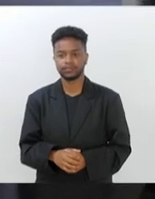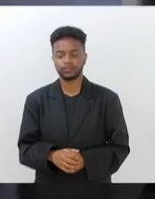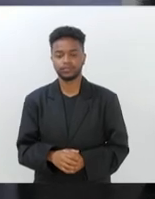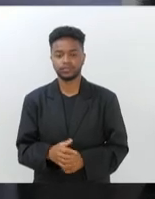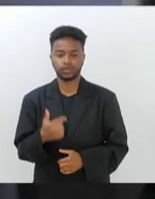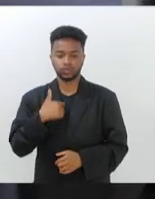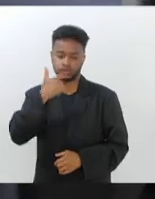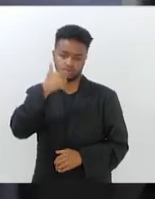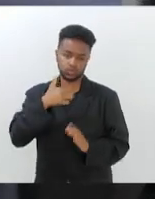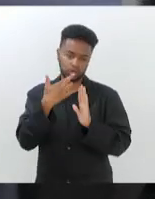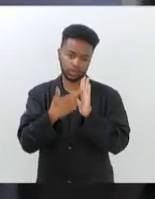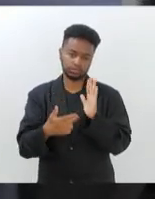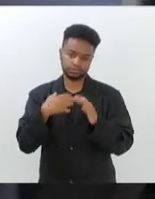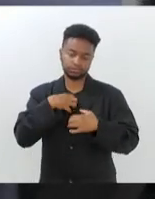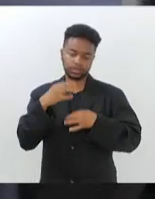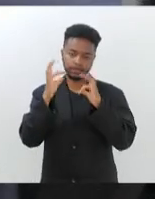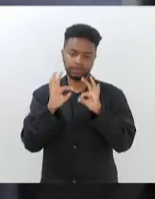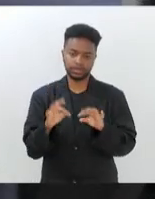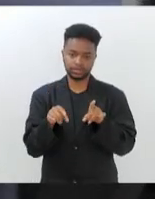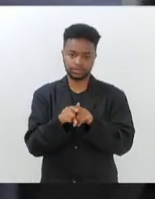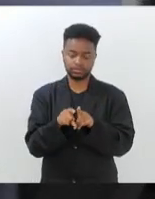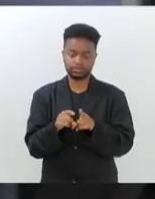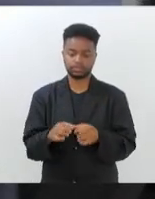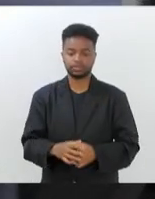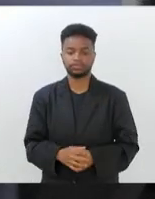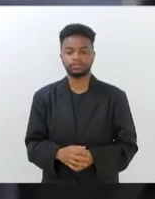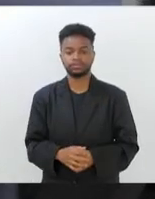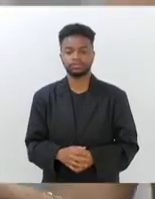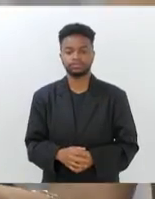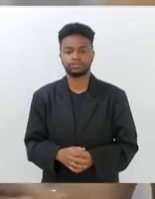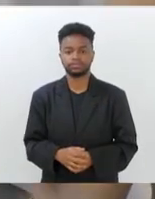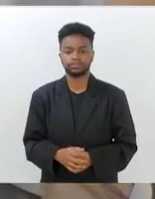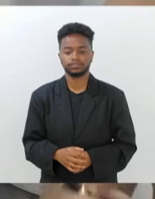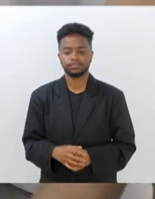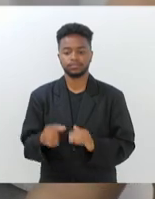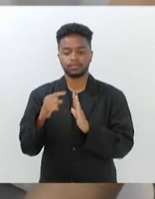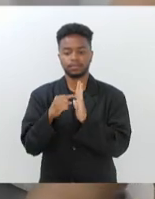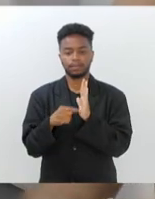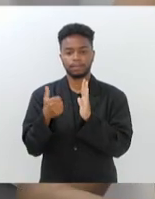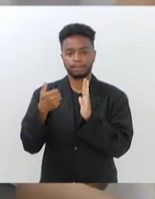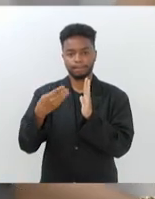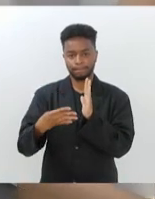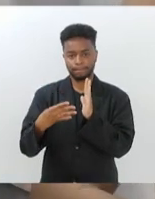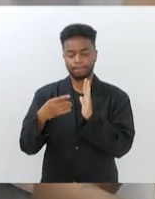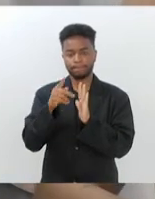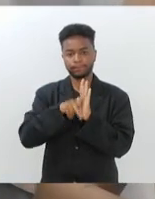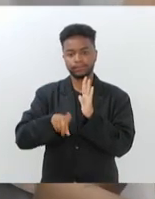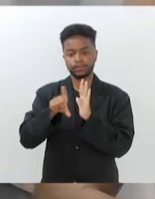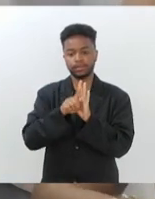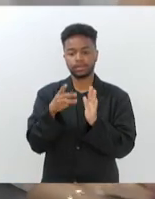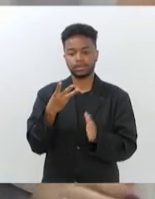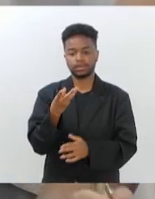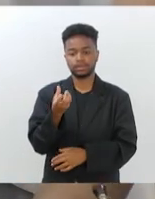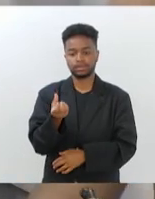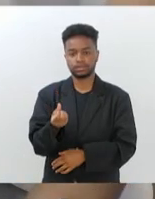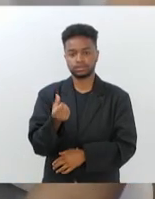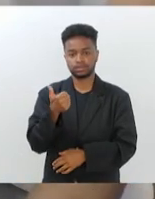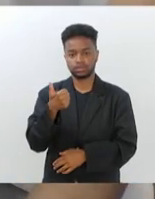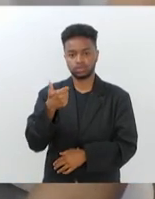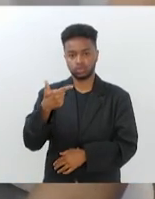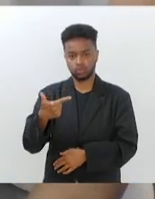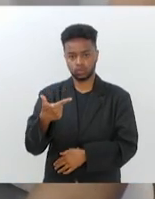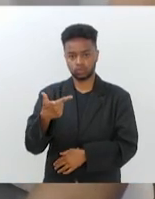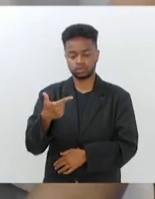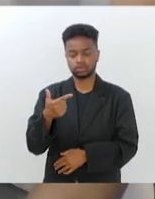relator então fiquei feliz também eh item 14 da pauta o projeto de lei número